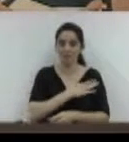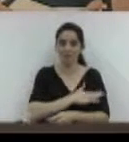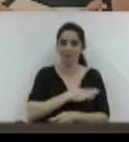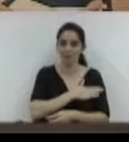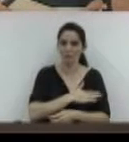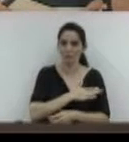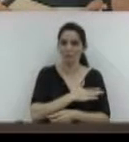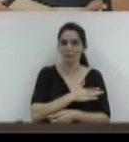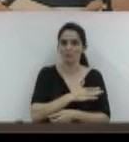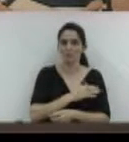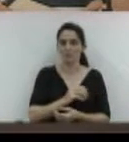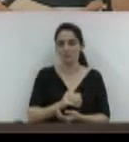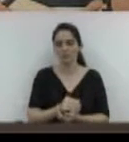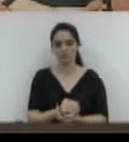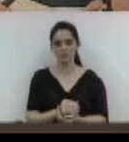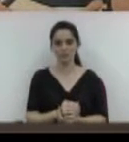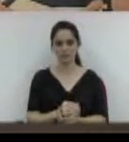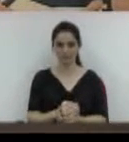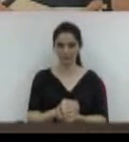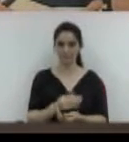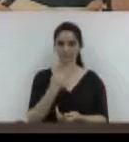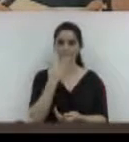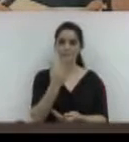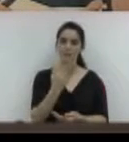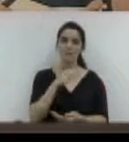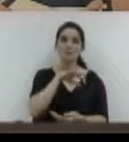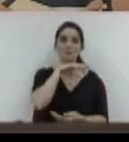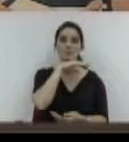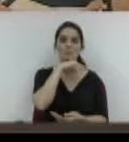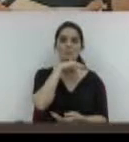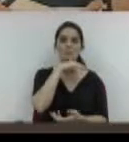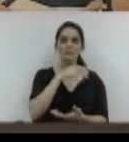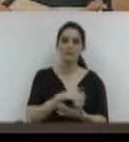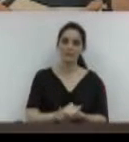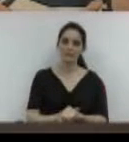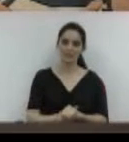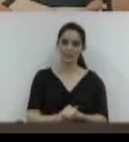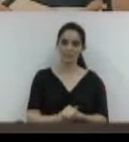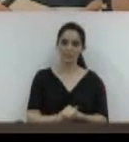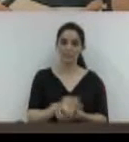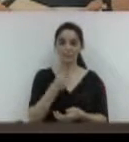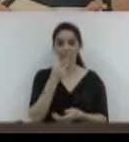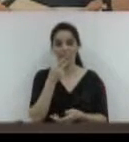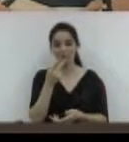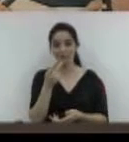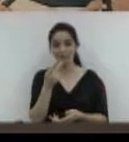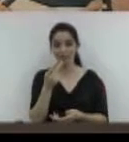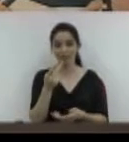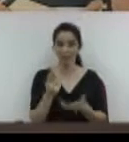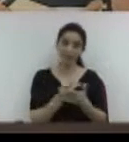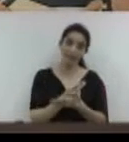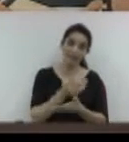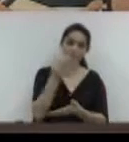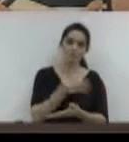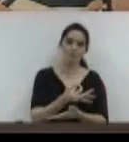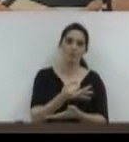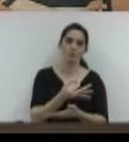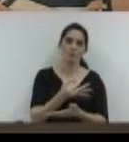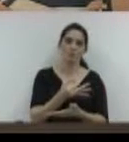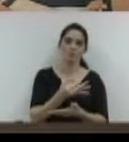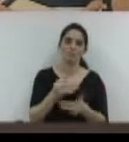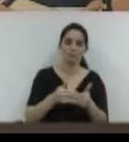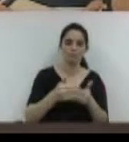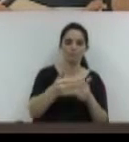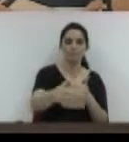a citação e intimação do denunciado para a apresentação de defesa que julgasse conveniente, no prazo de 10